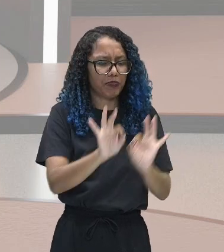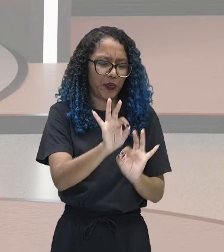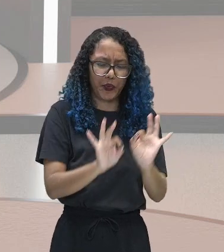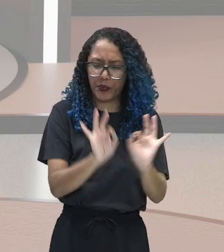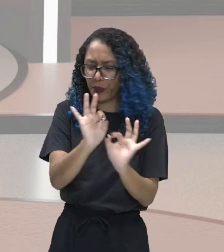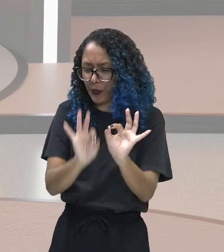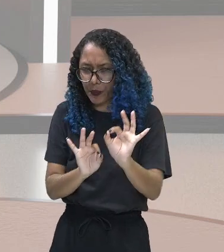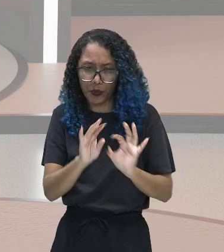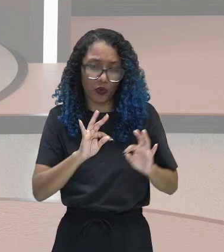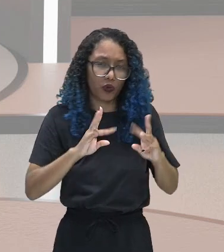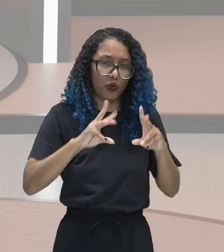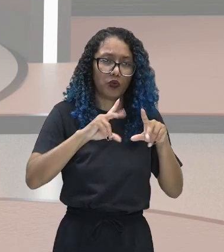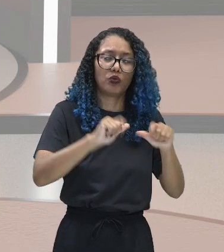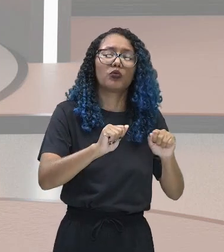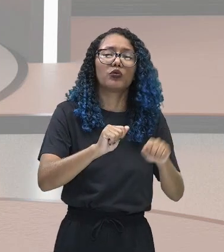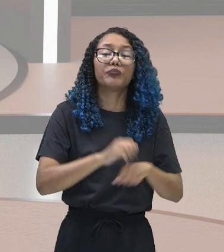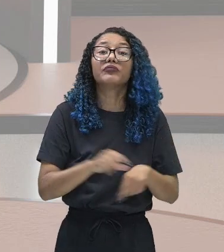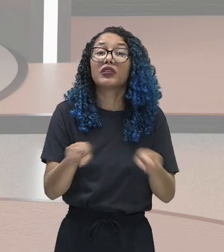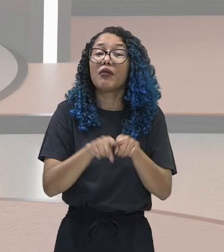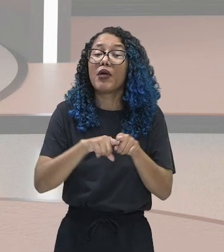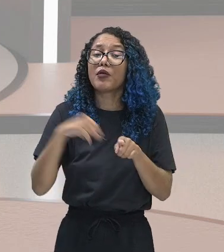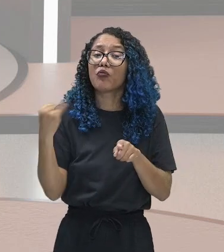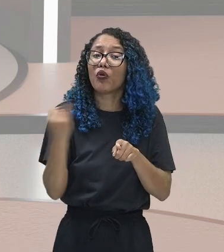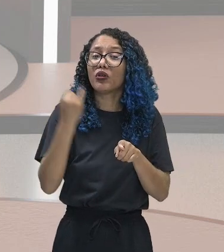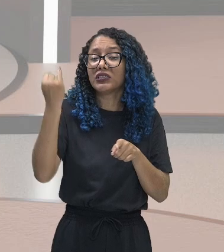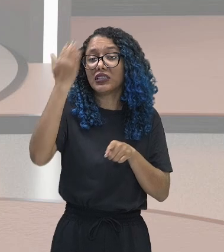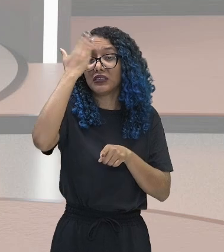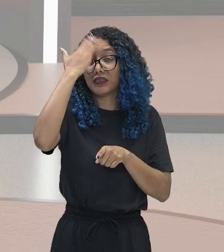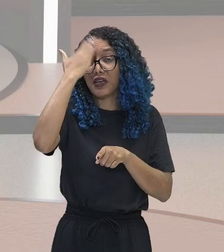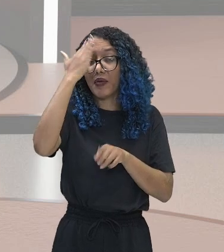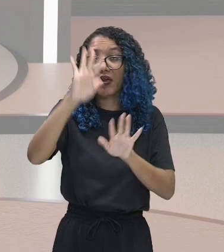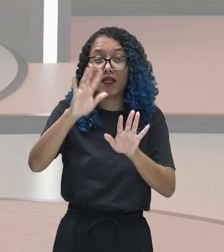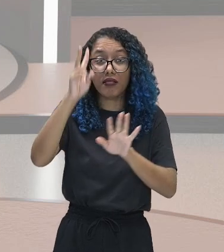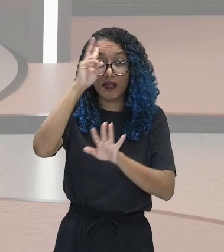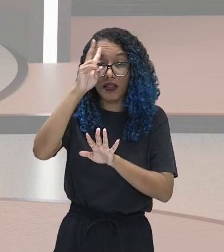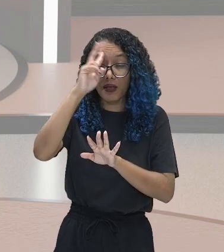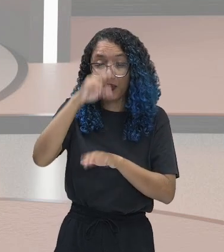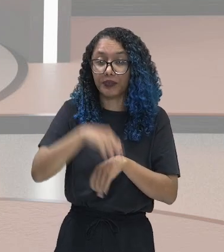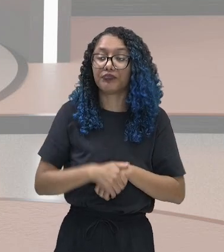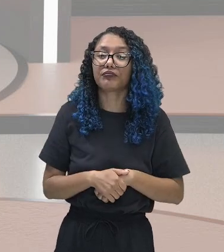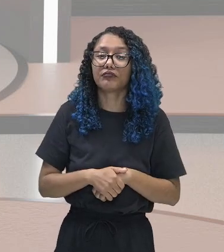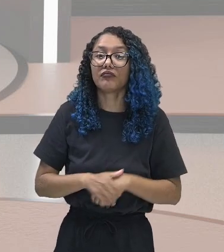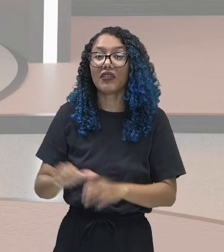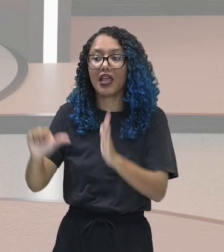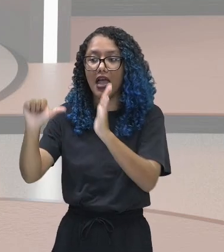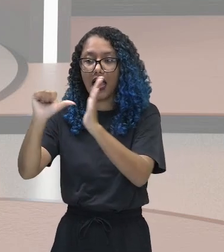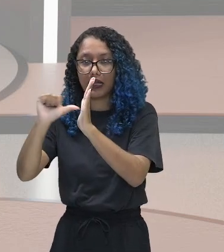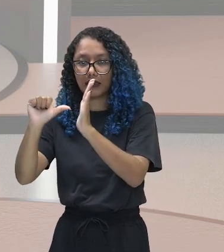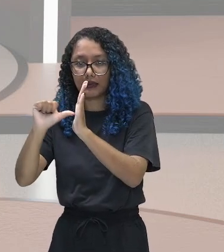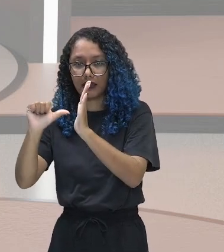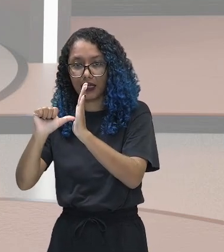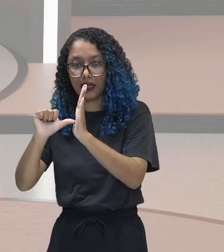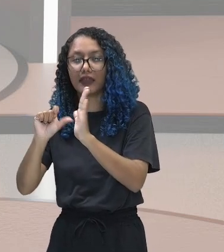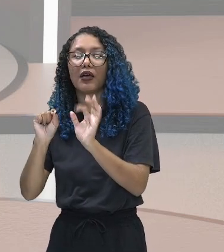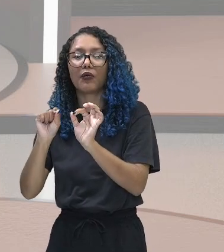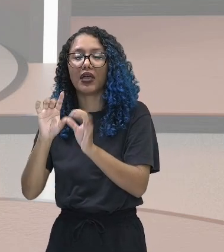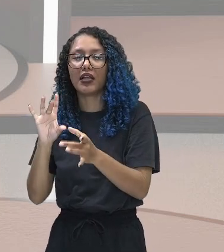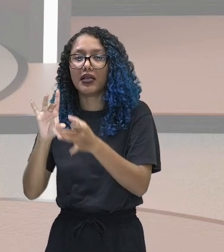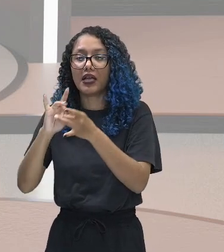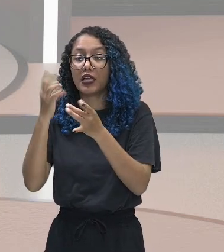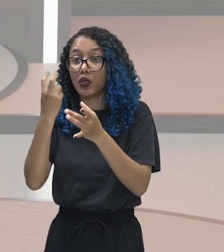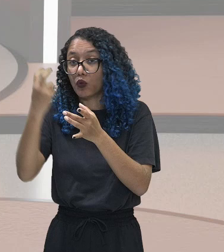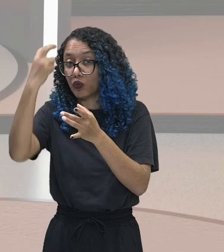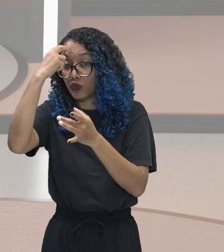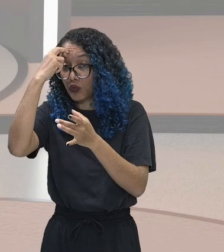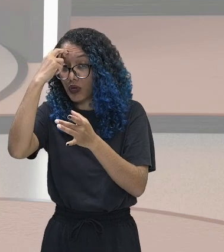gente também saber sobre esse mundo grego, lembra que eu falei para vocês, Atenas, então, ligada ao berço da cultura, e Esparta